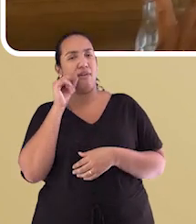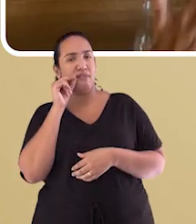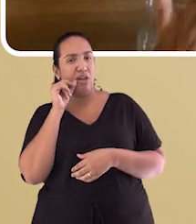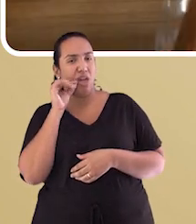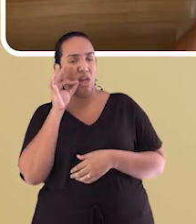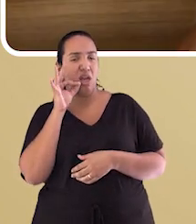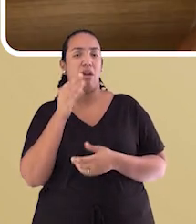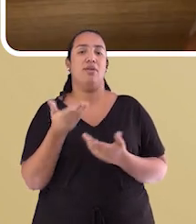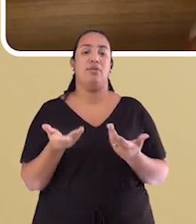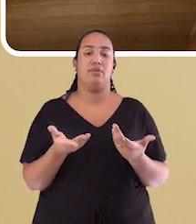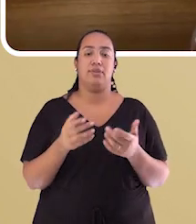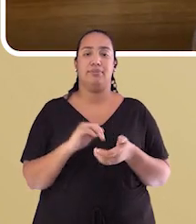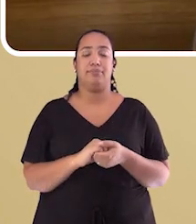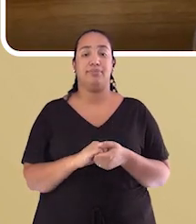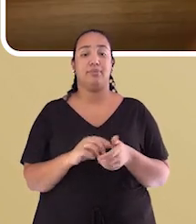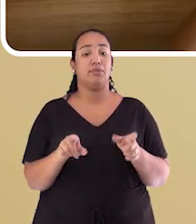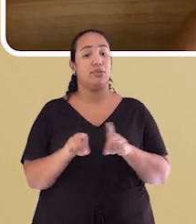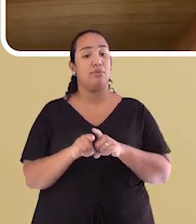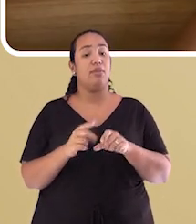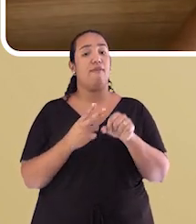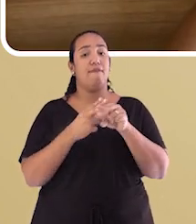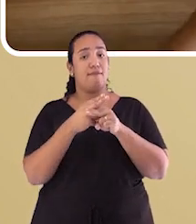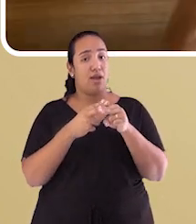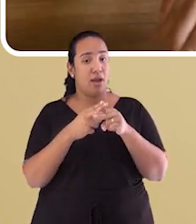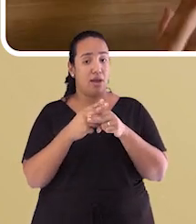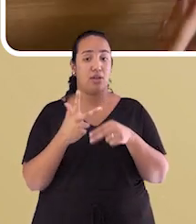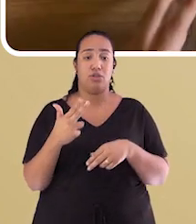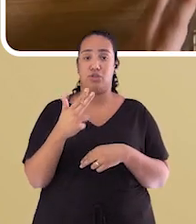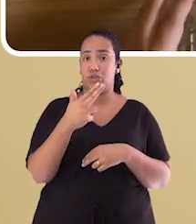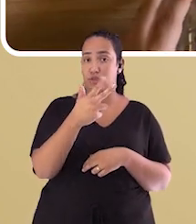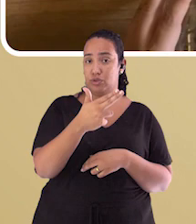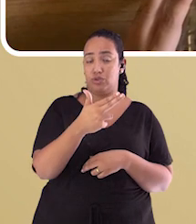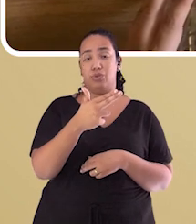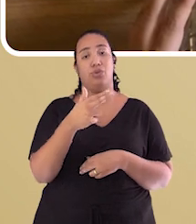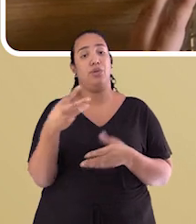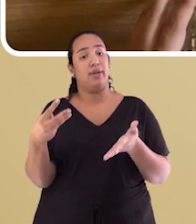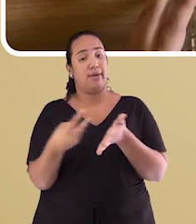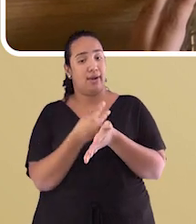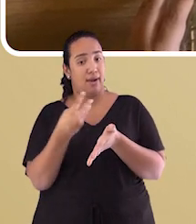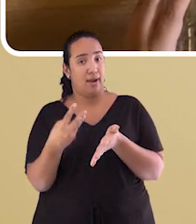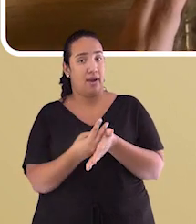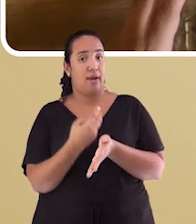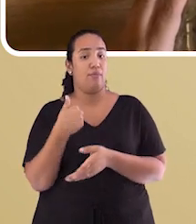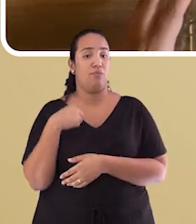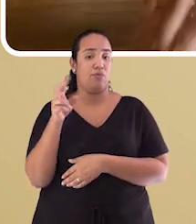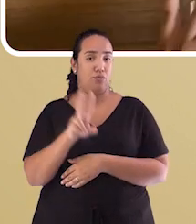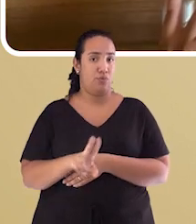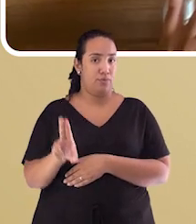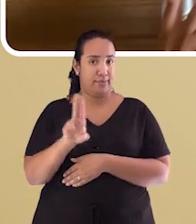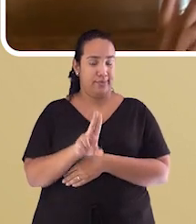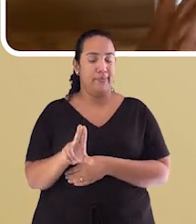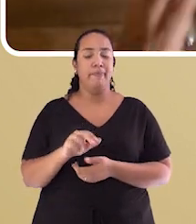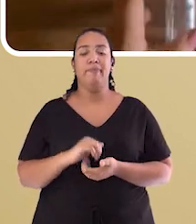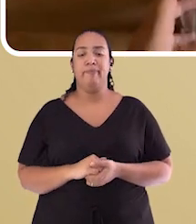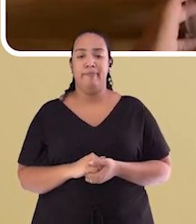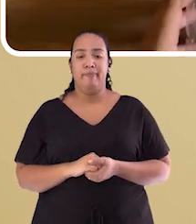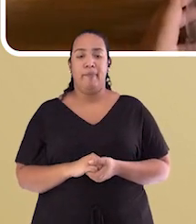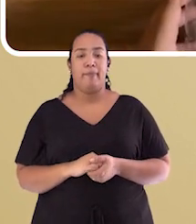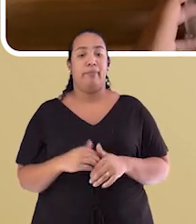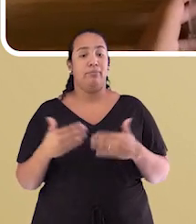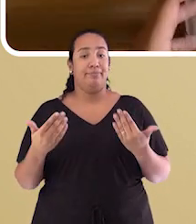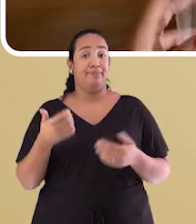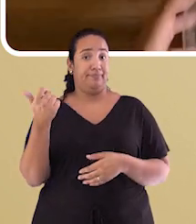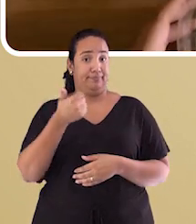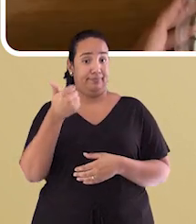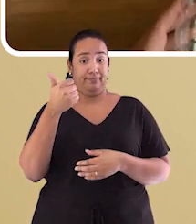papel toalha e alguns utensílios como faca, tesoura, tábua e esse garfinho que eu vou utilizar para fazer os furinhos. E